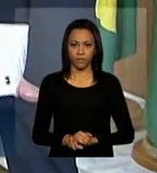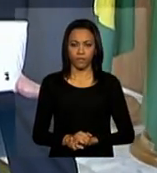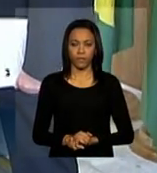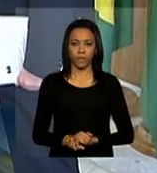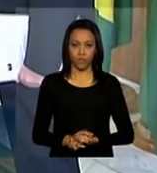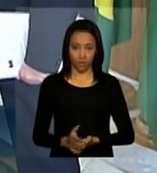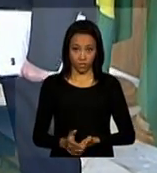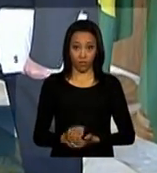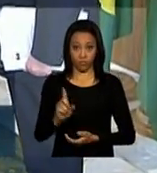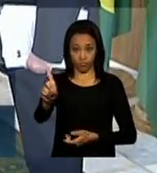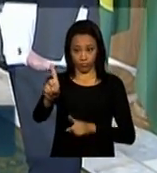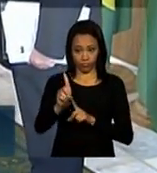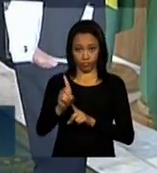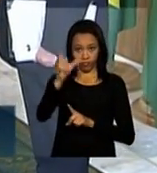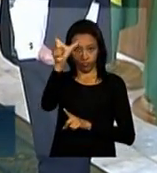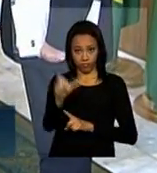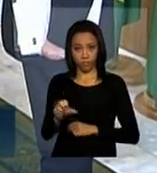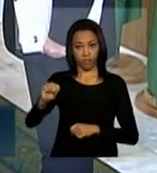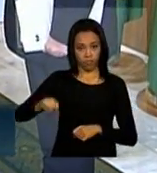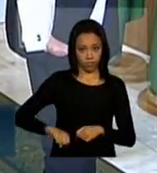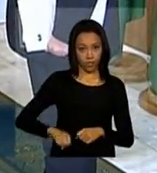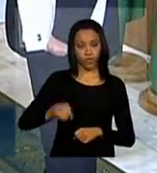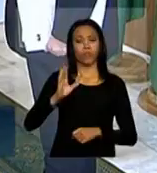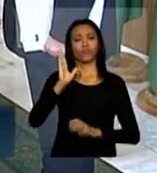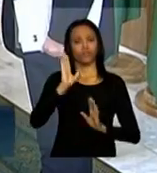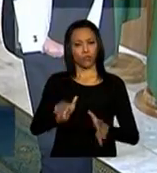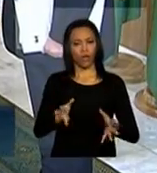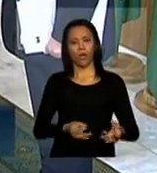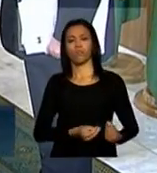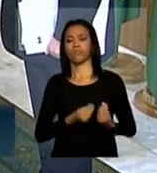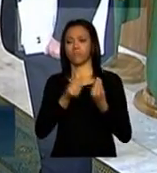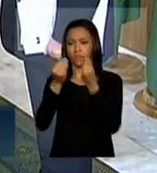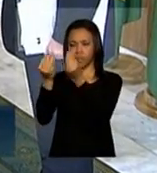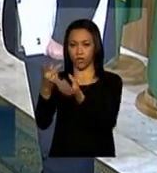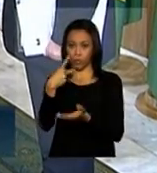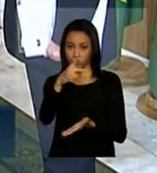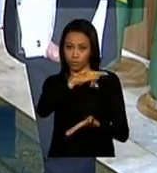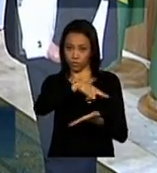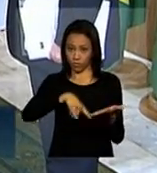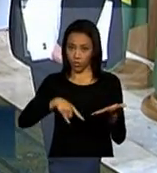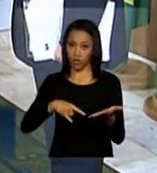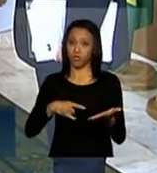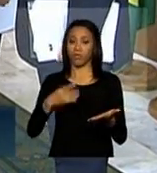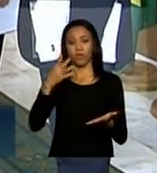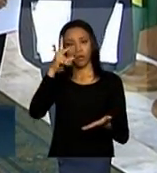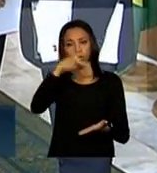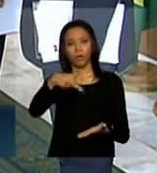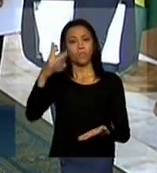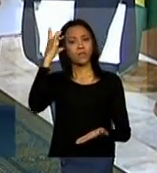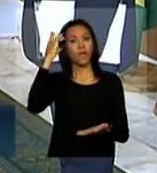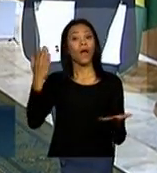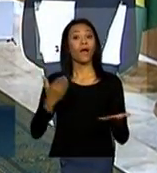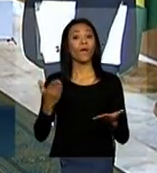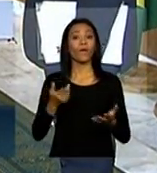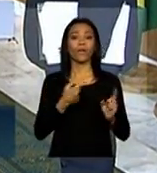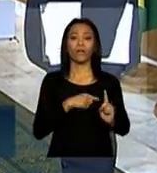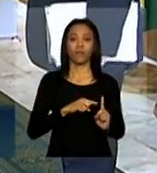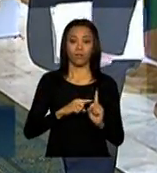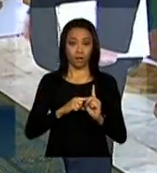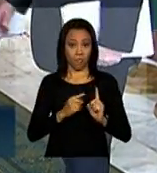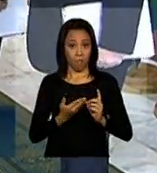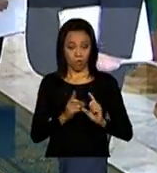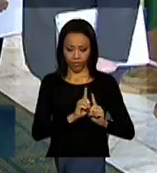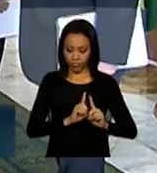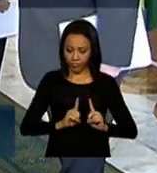Então, o embaixador da Suíça, que já entregou sua credencial à presidenta Dilma Rousseff, neste momento apresenta a sua